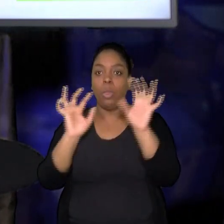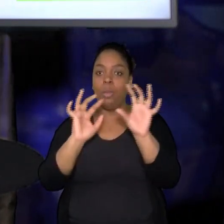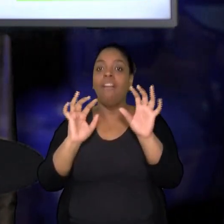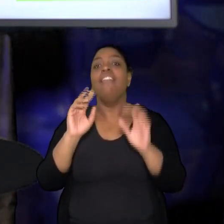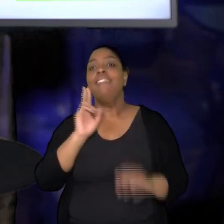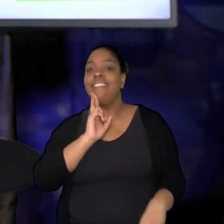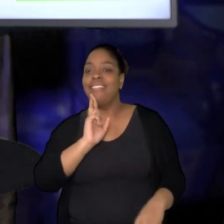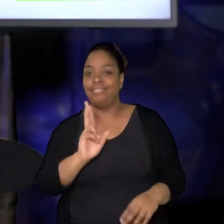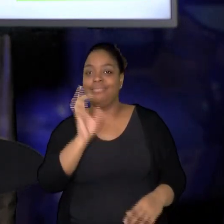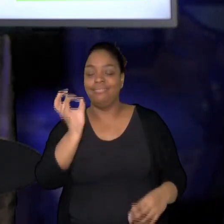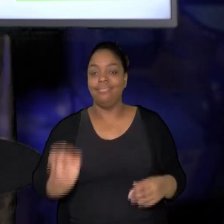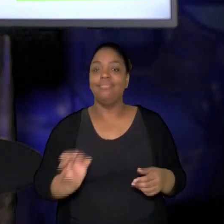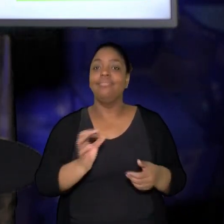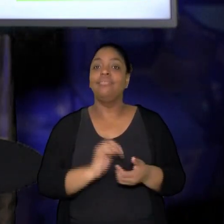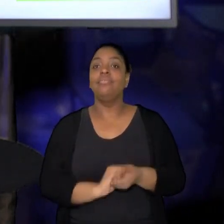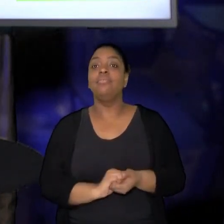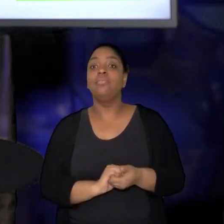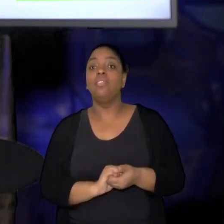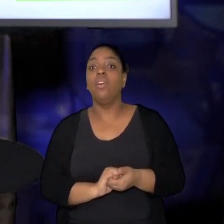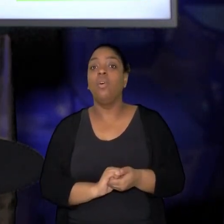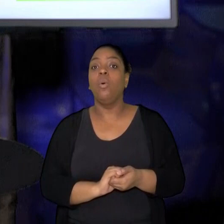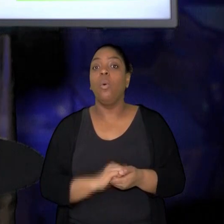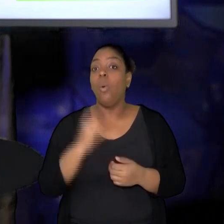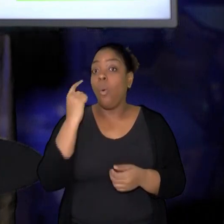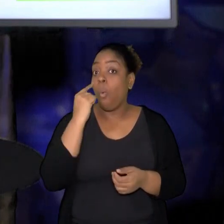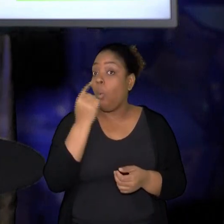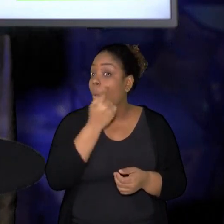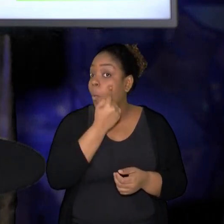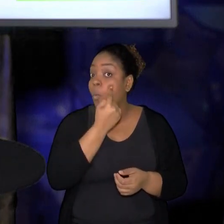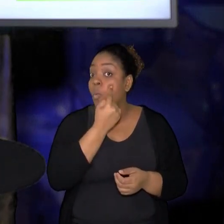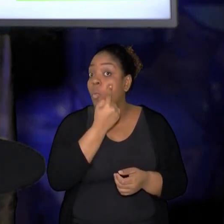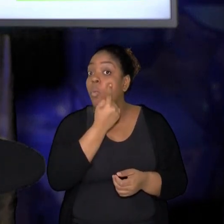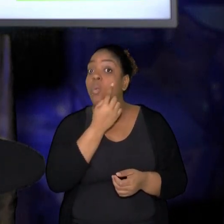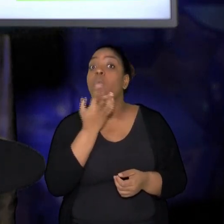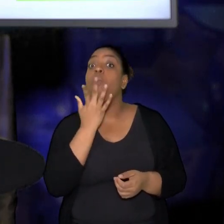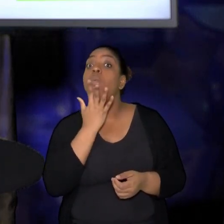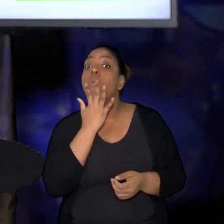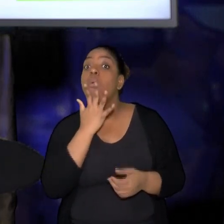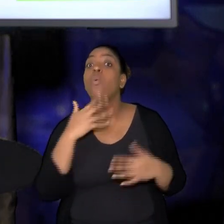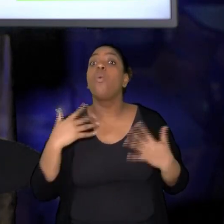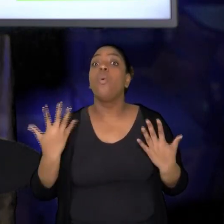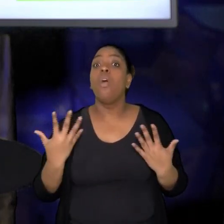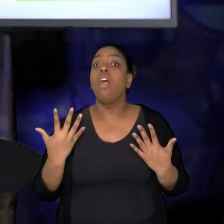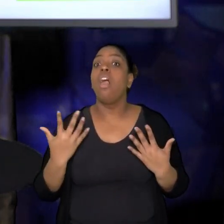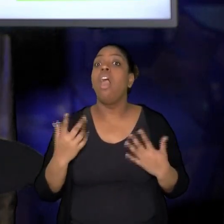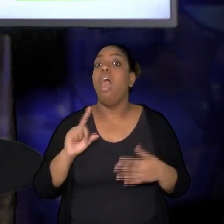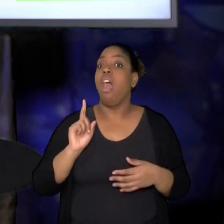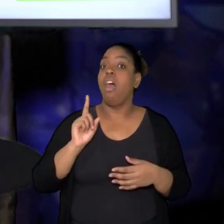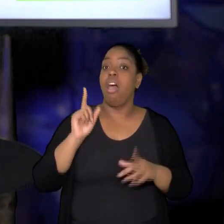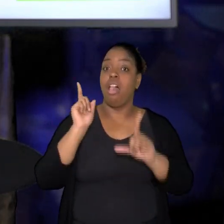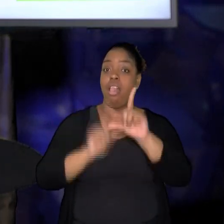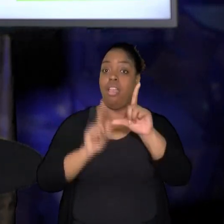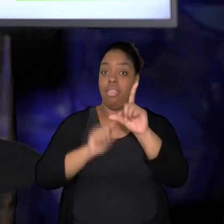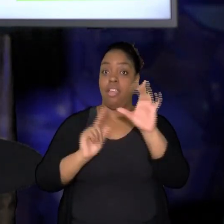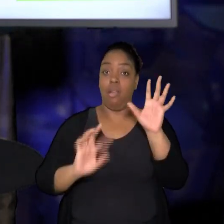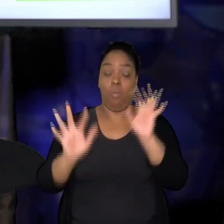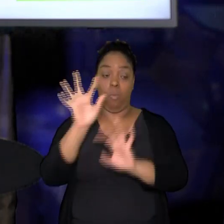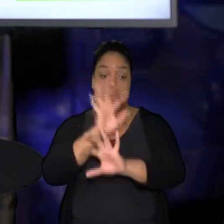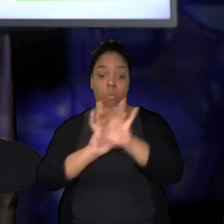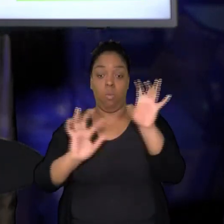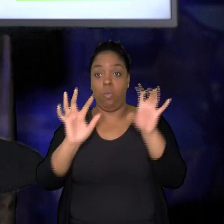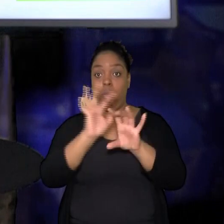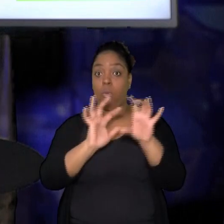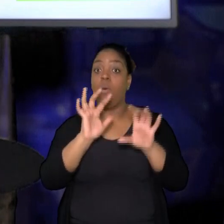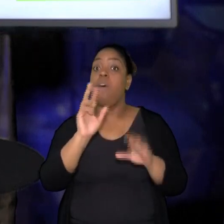correta. Qual a cor dos olhos do Curupira? Aqui estão as letras embaralhadas com